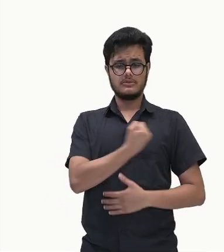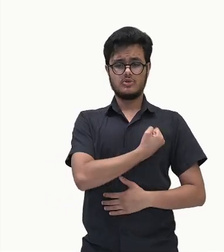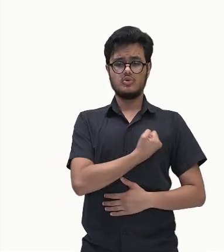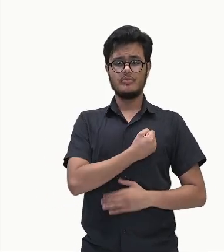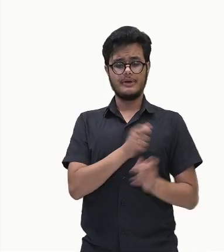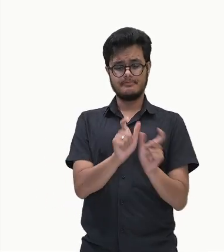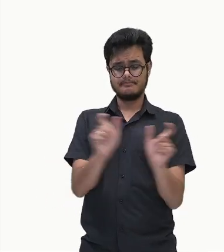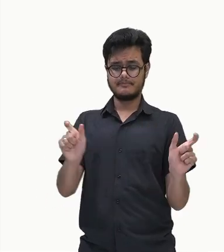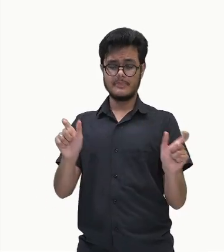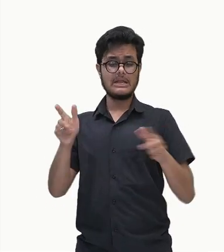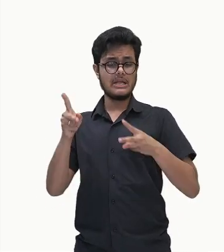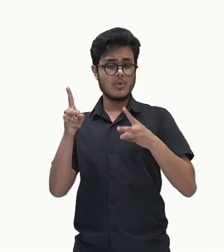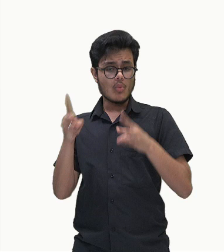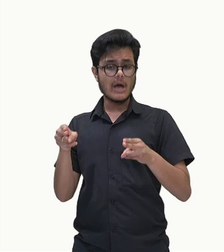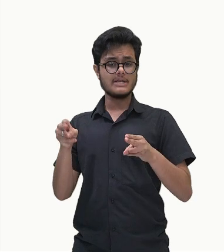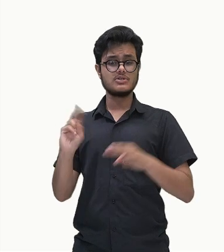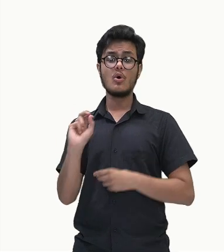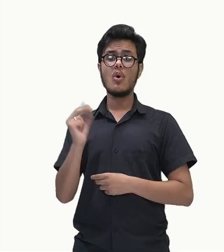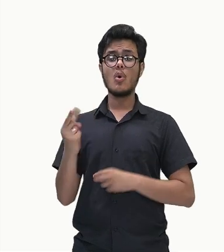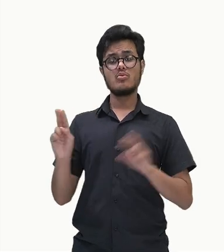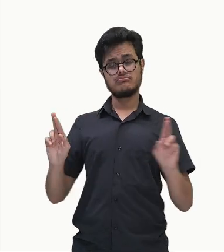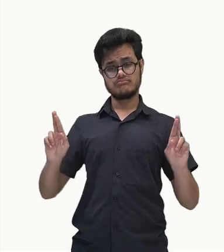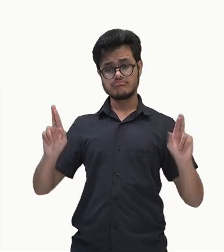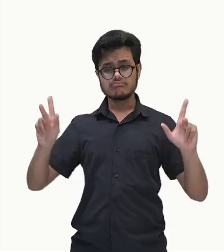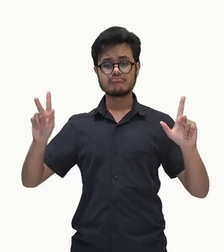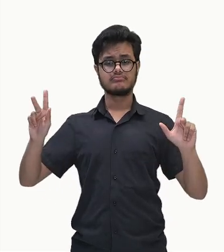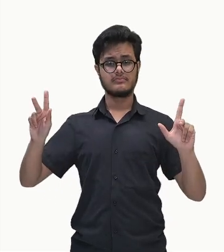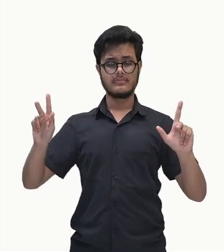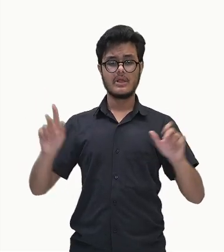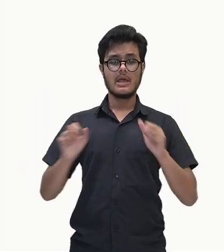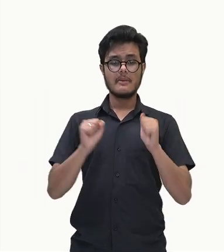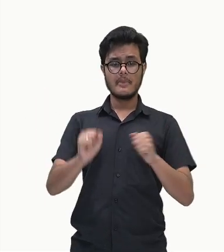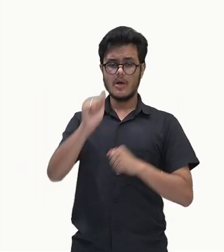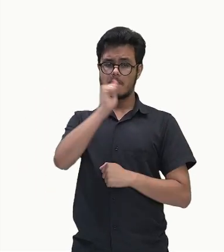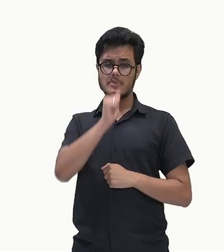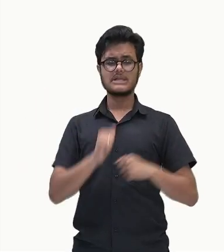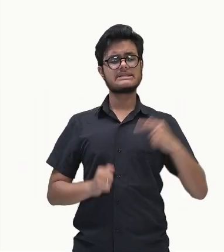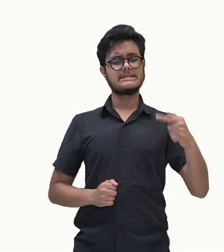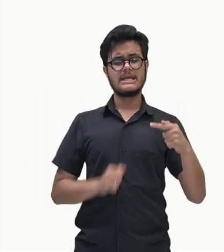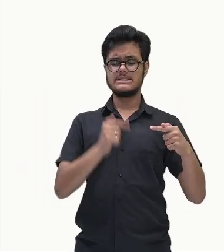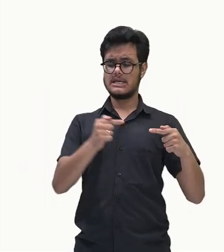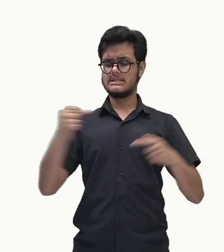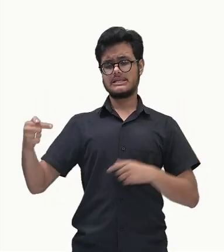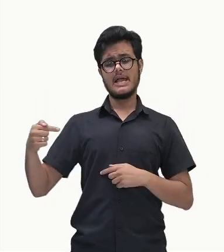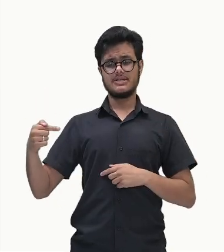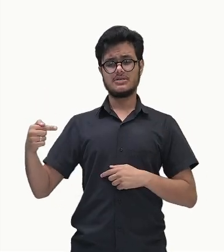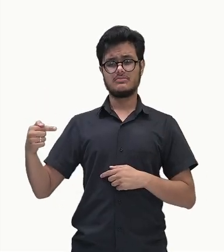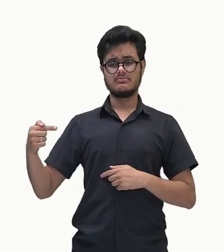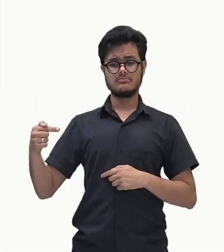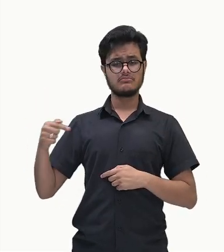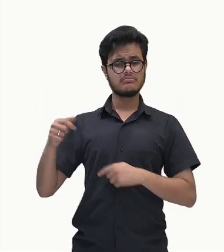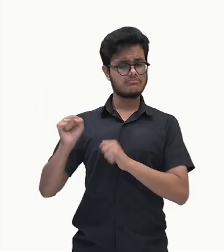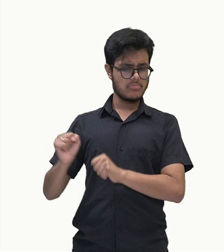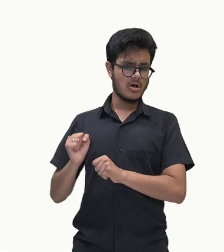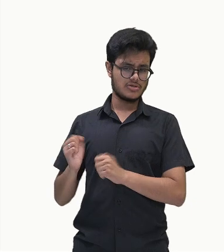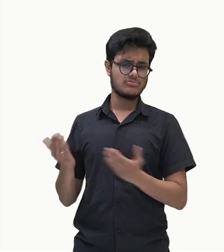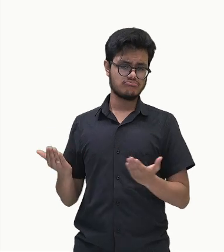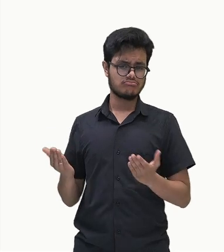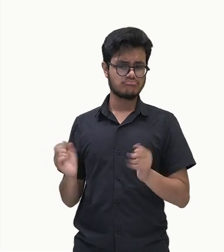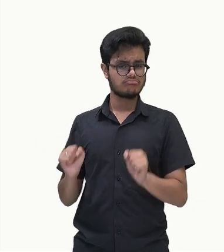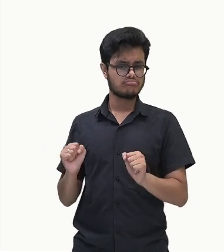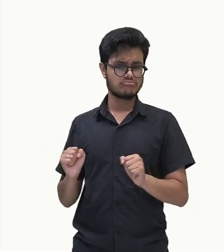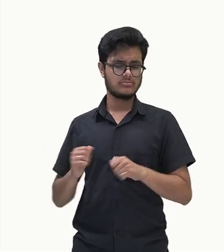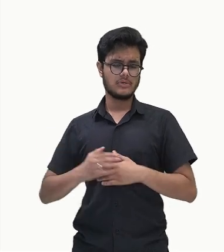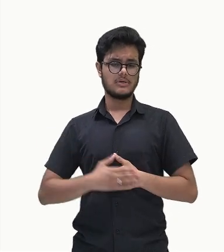distintos ou seja poderíamos ter essa opção 777 poderíamos